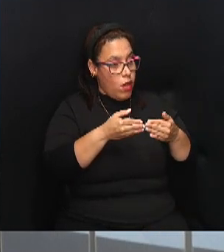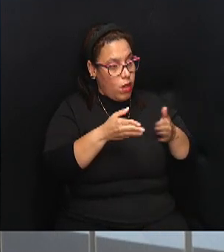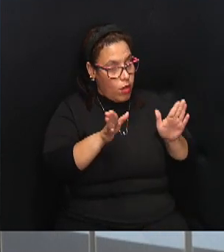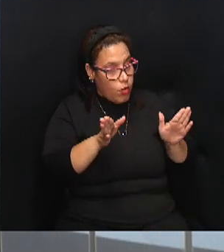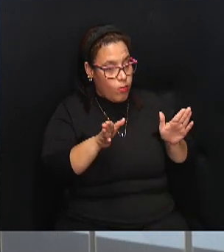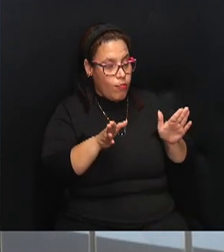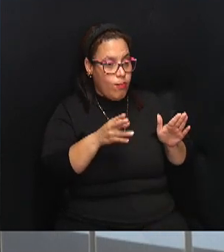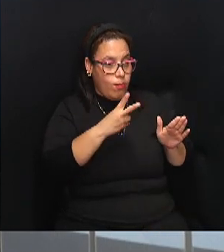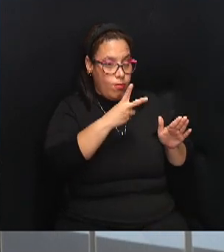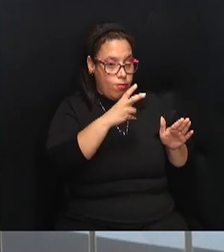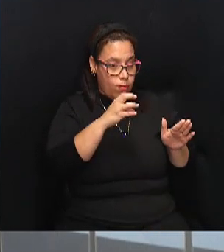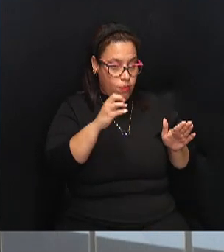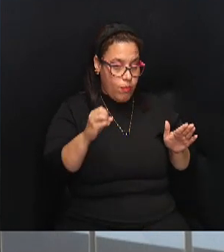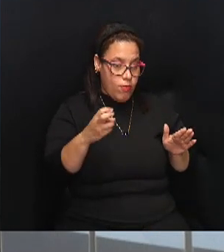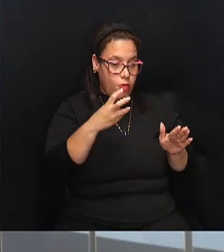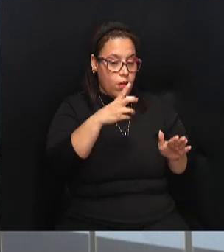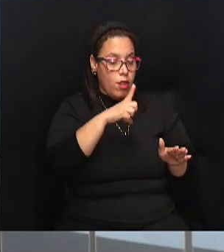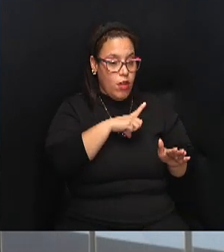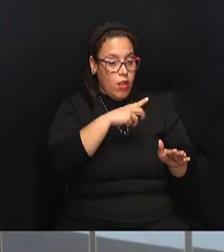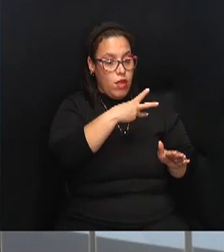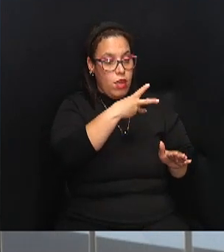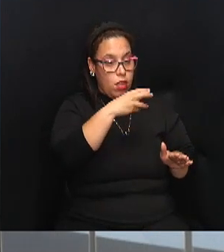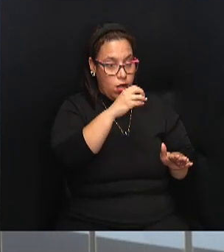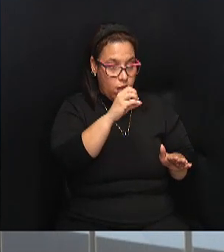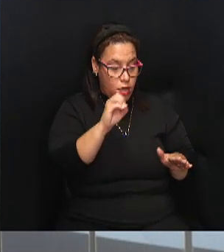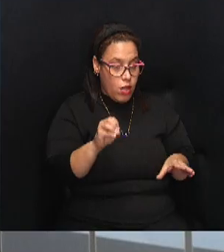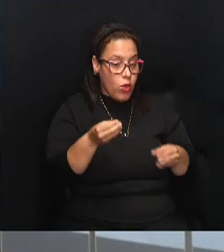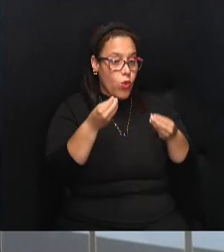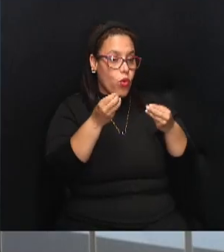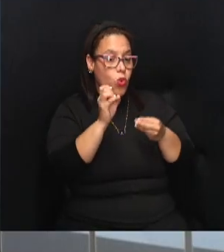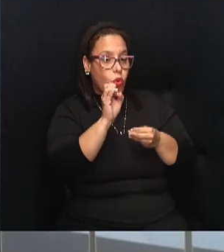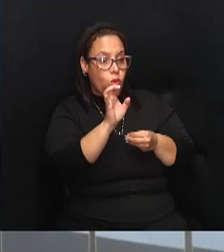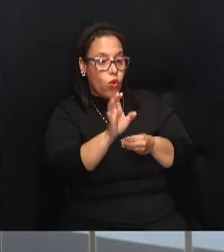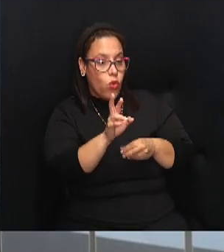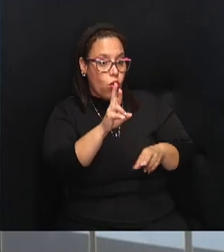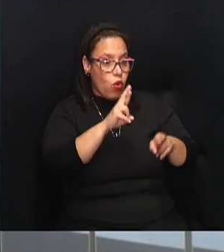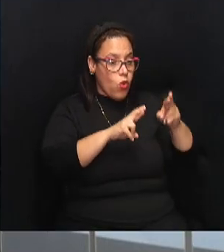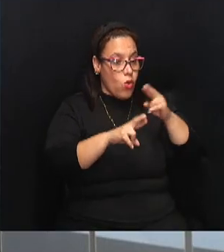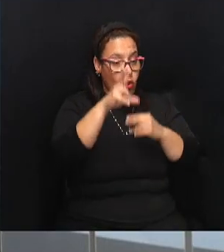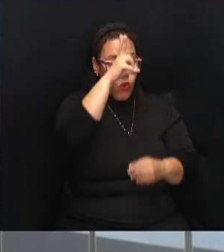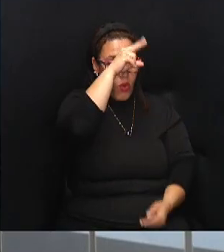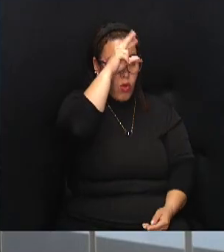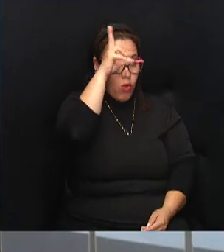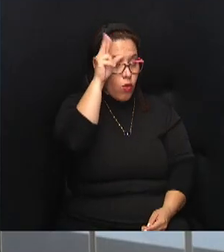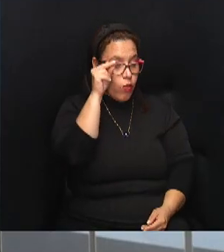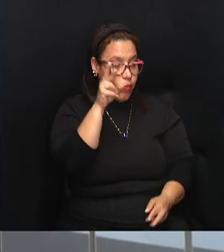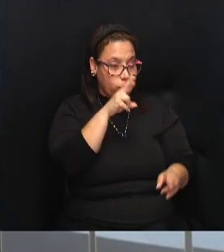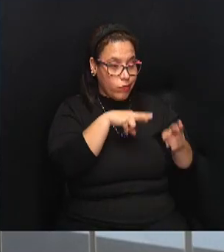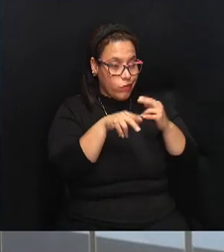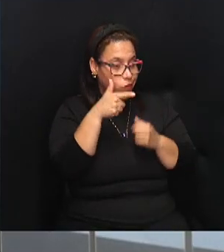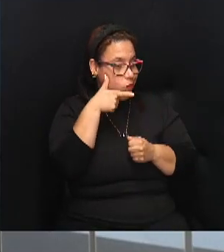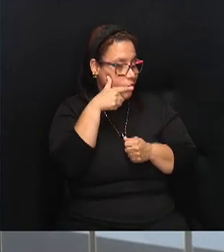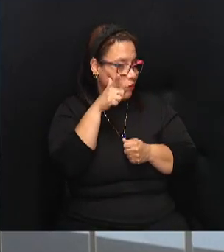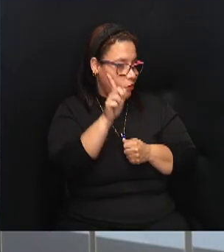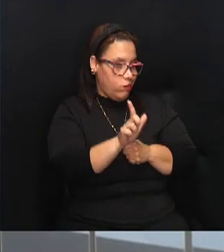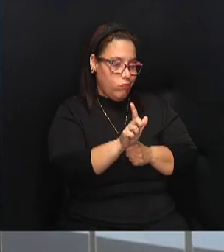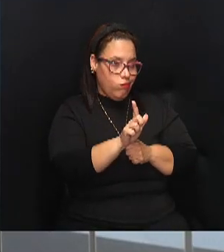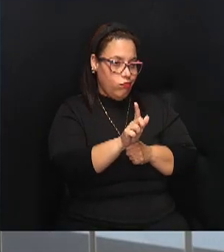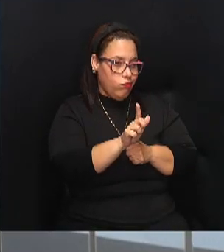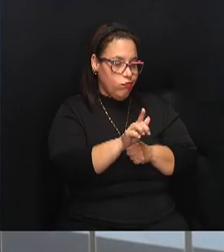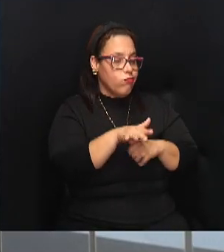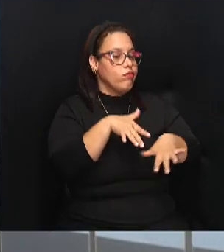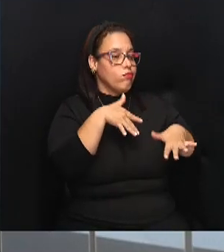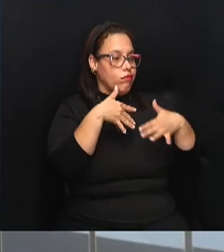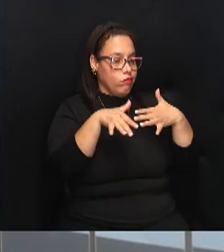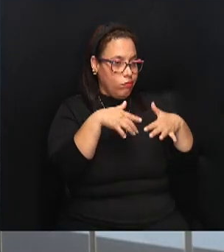para ter 200 pessoas, tem 300. Daí como que vai colocar só o fiscal da prefeitura para fiscalizar? Ele não consegue. Então nesse